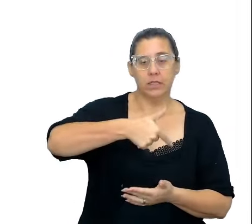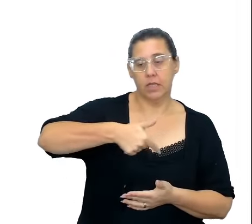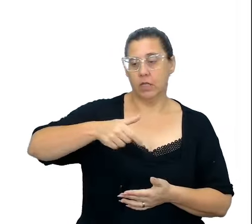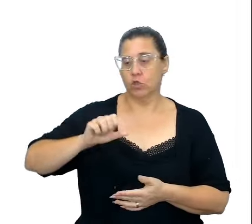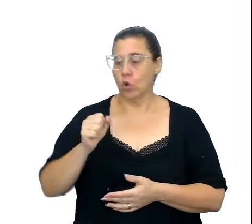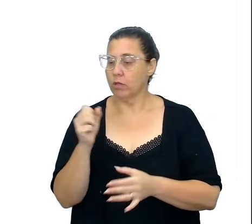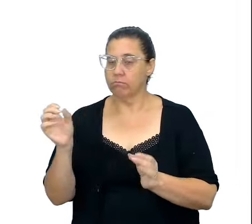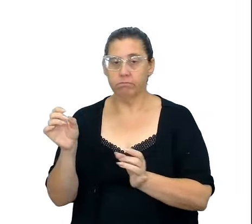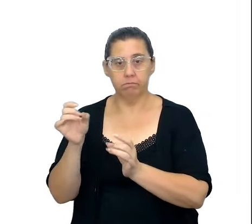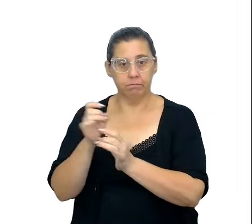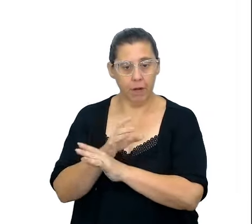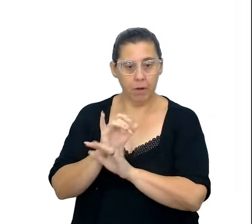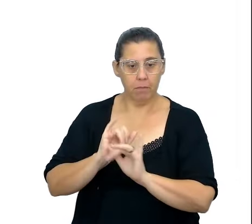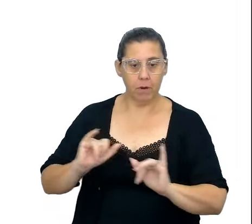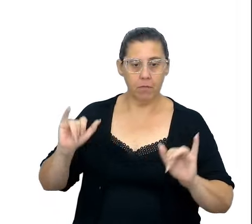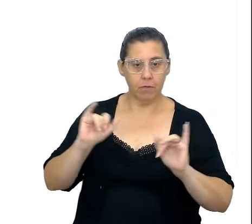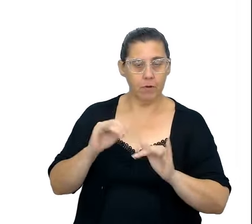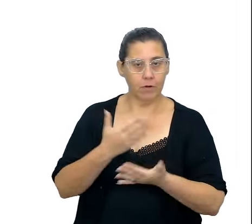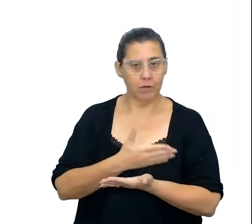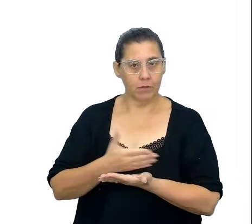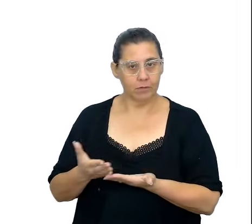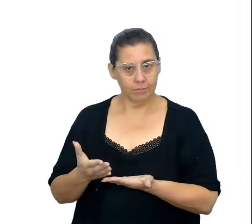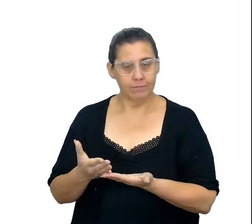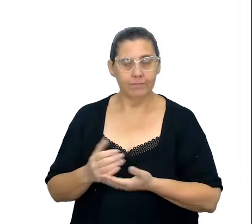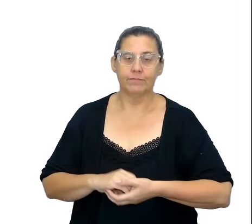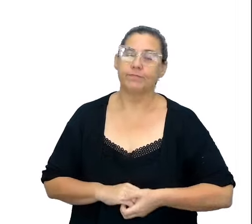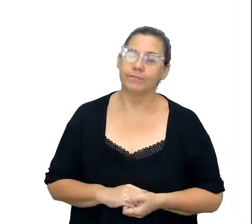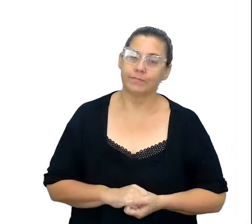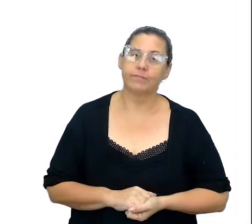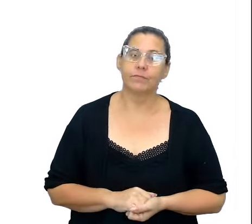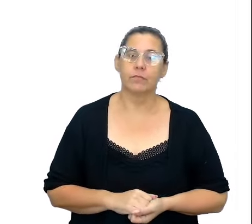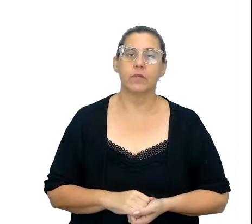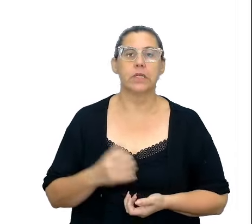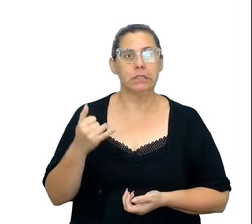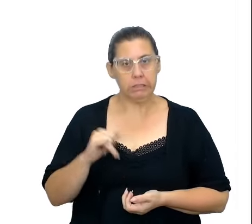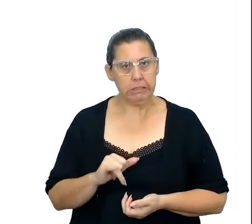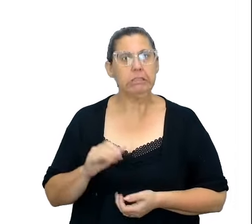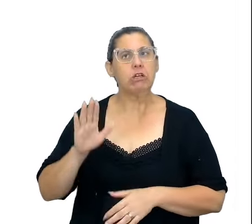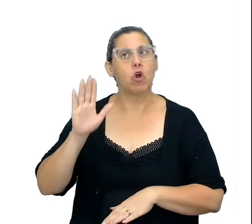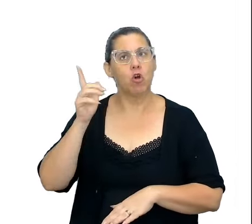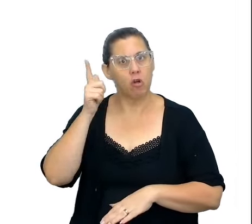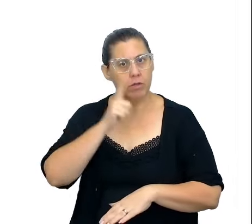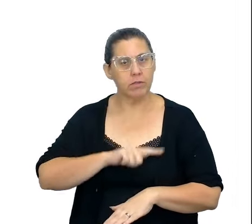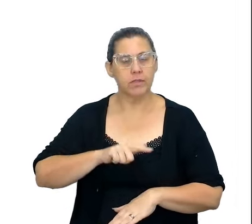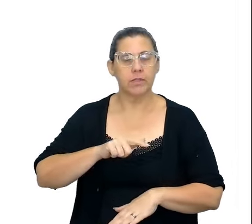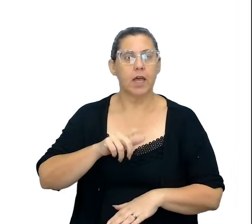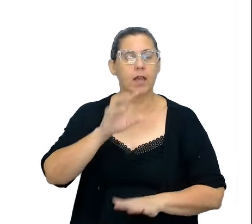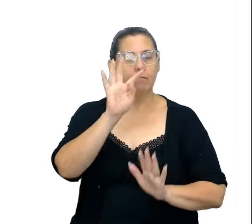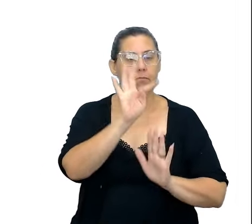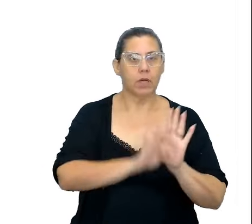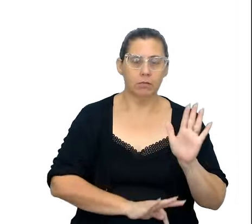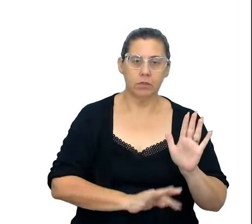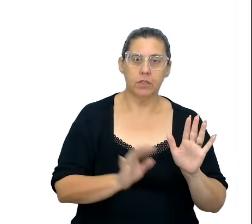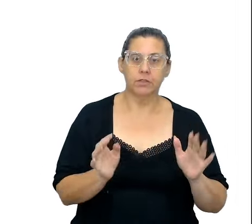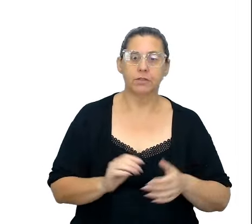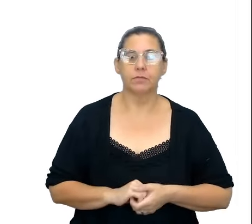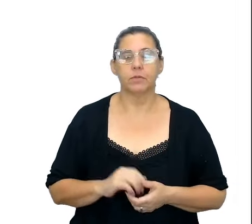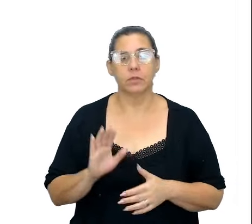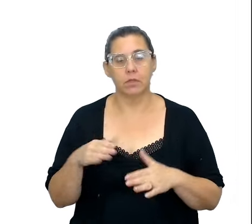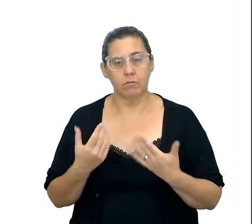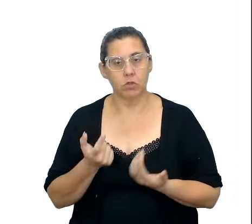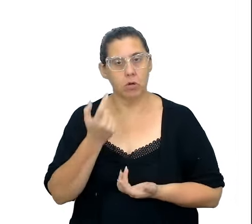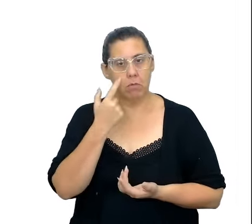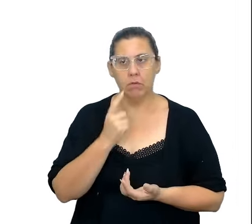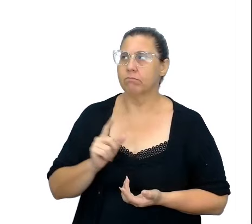a narrativa entra em cena. Então, aí sim, ele vai realmente produzir o seu texto. Então, a gente observa aqui